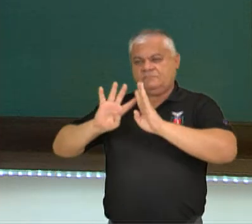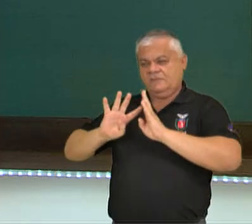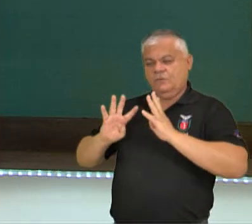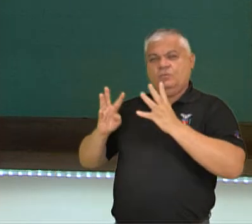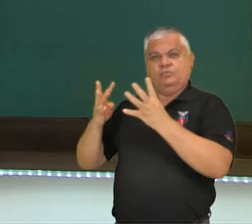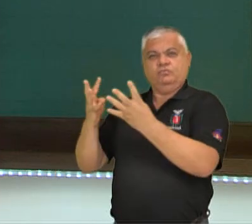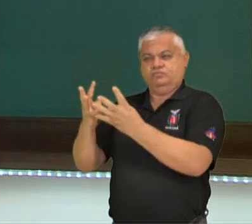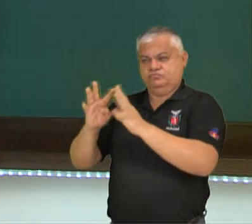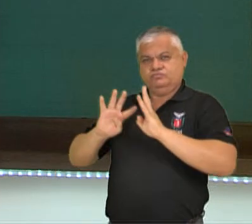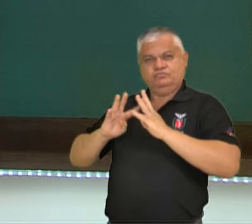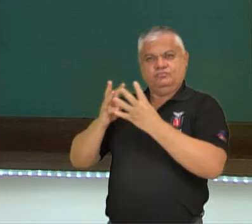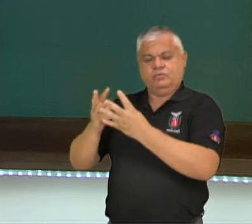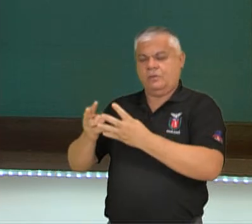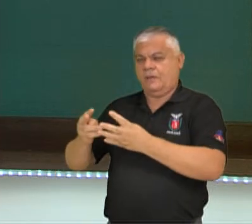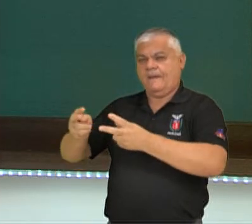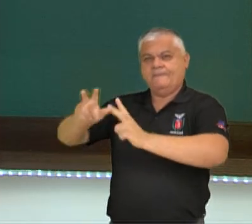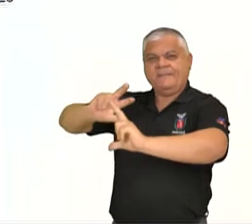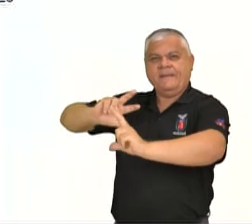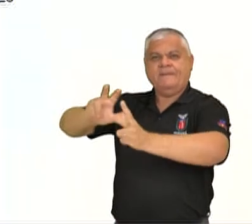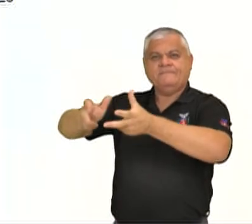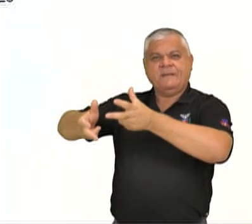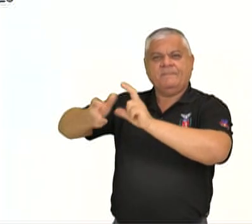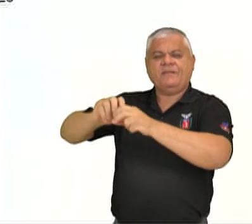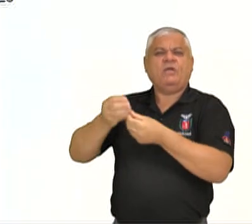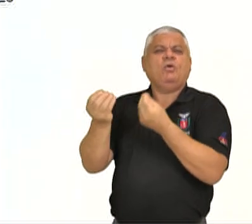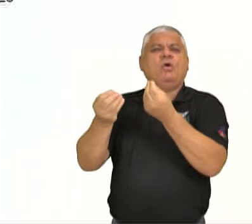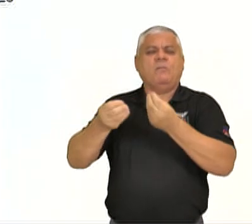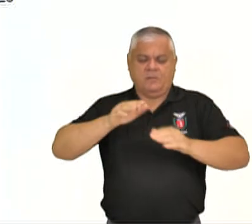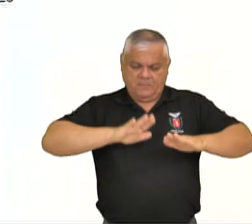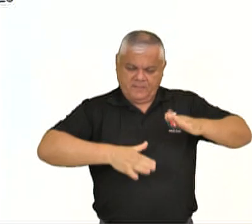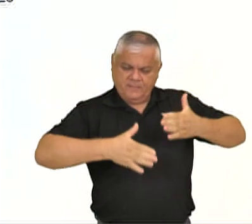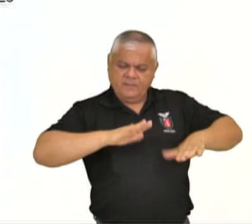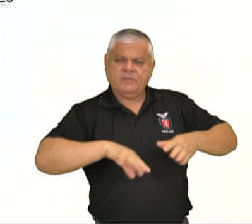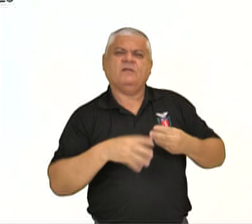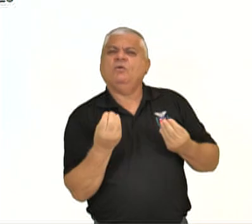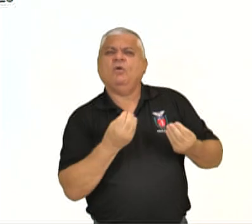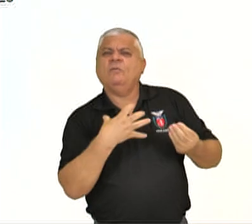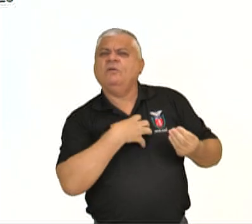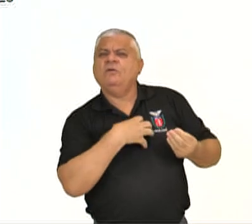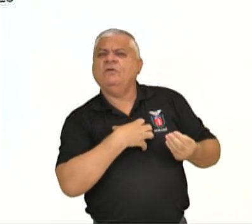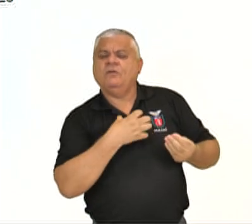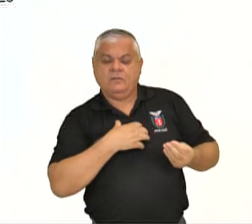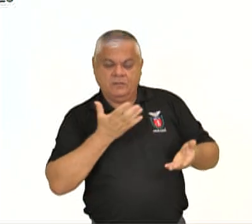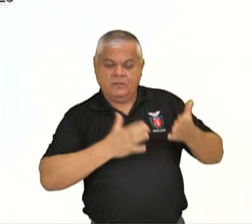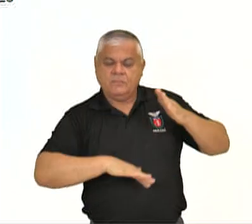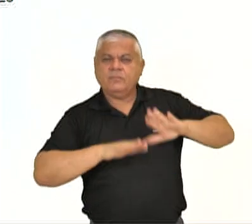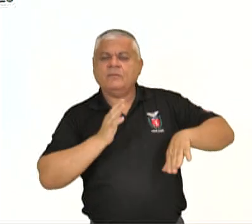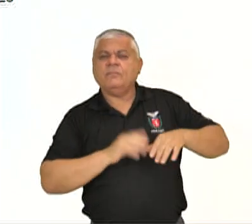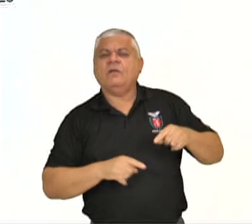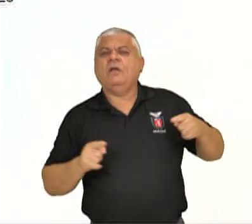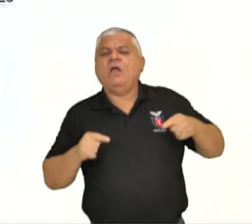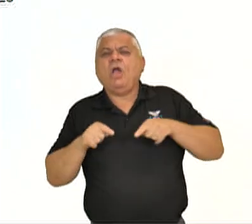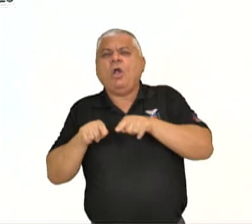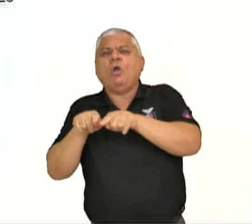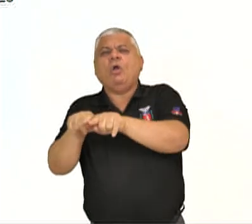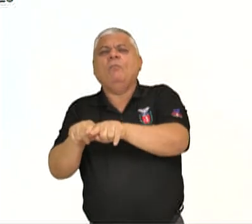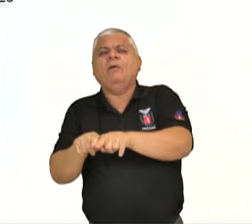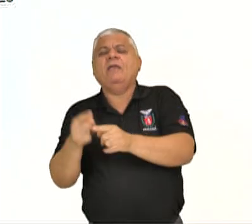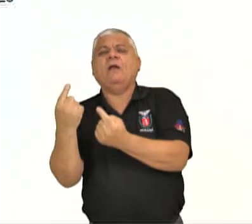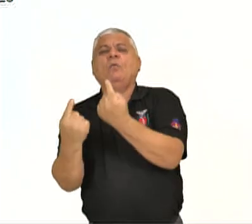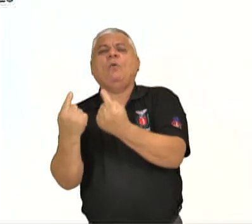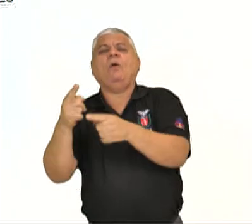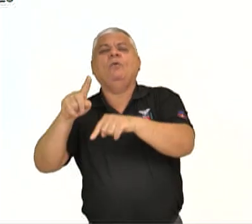de capoeira, como é a batida do atabaque? E essa batida acompanha